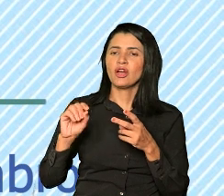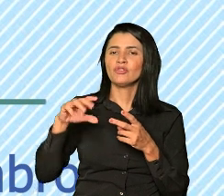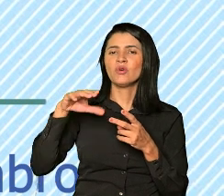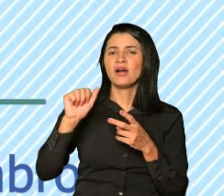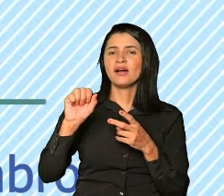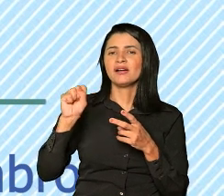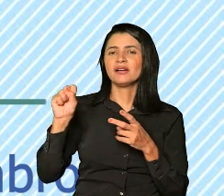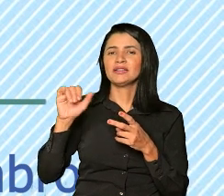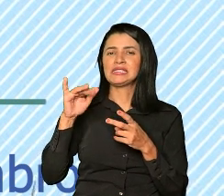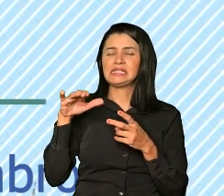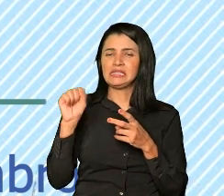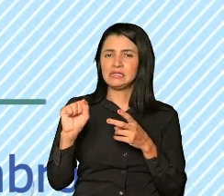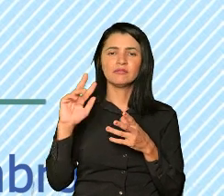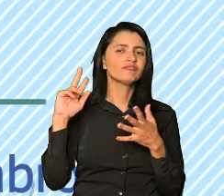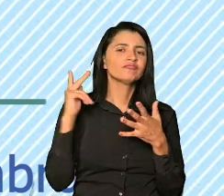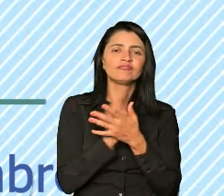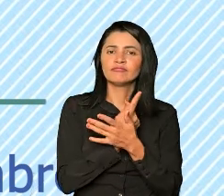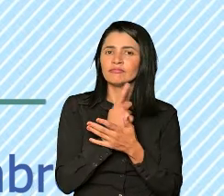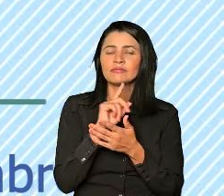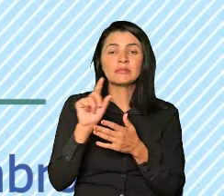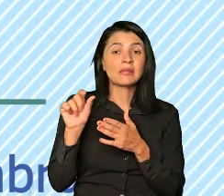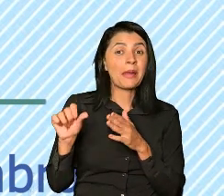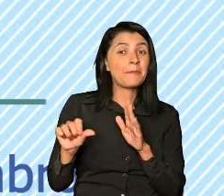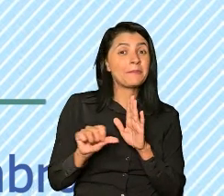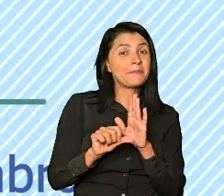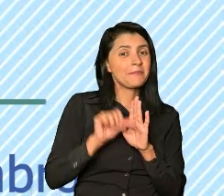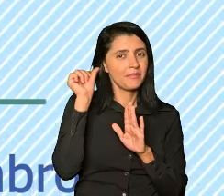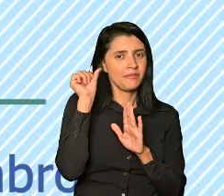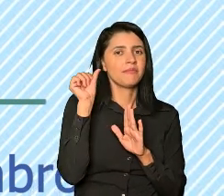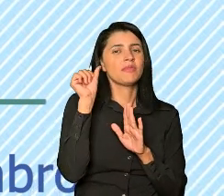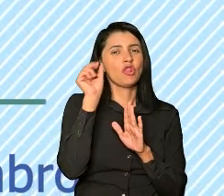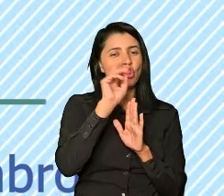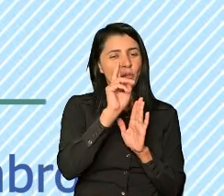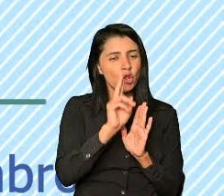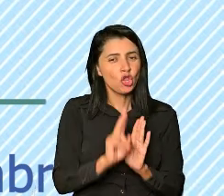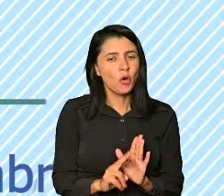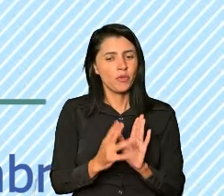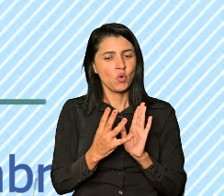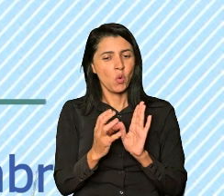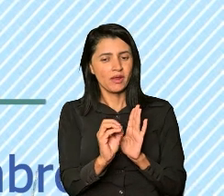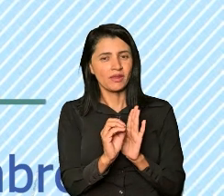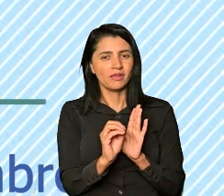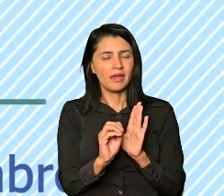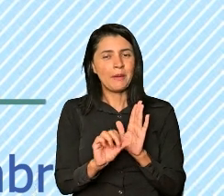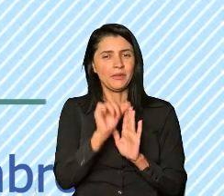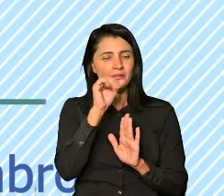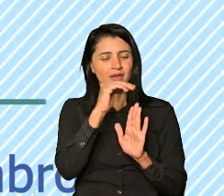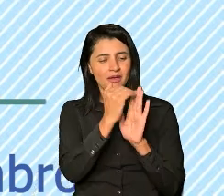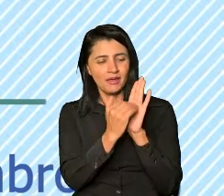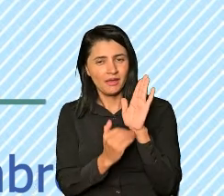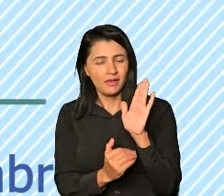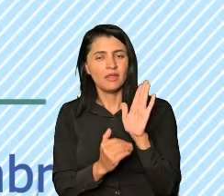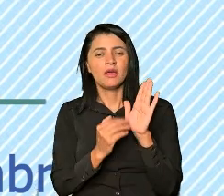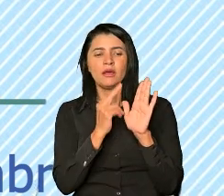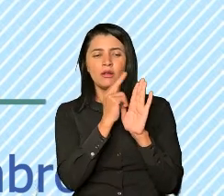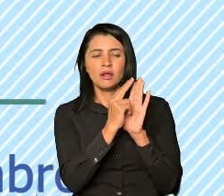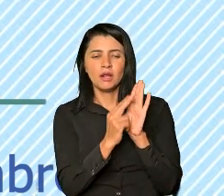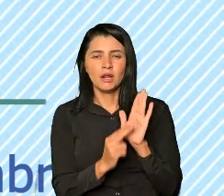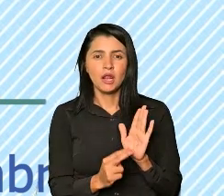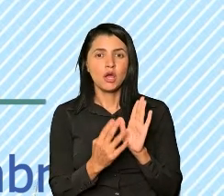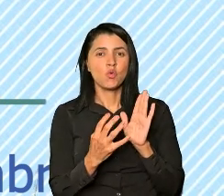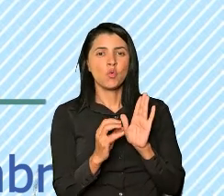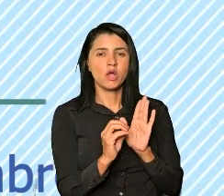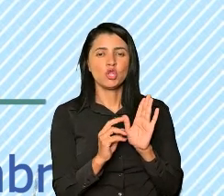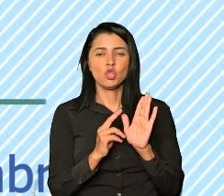ocorrer? Na primeira lista dos 40 nomes que iriam compor, né, os 40 patronos que iriam